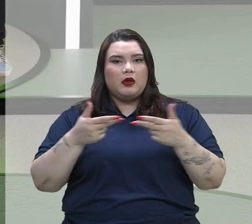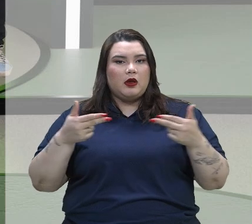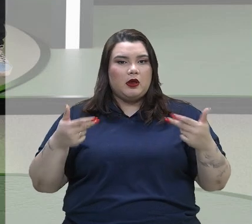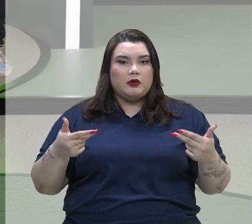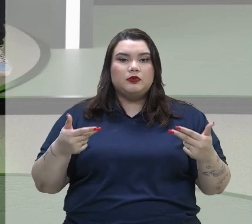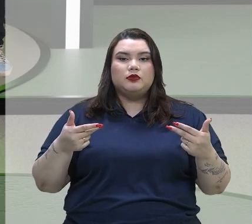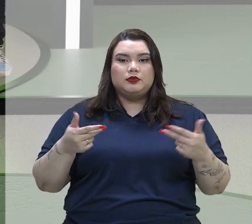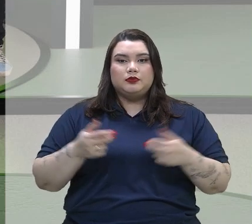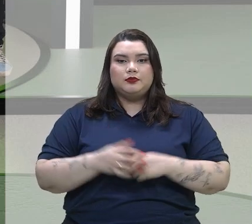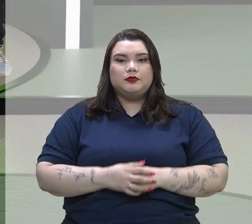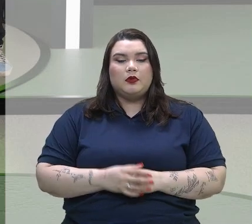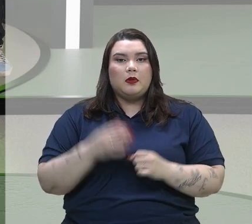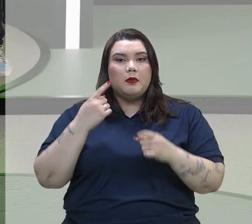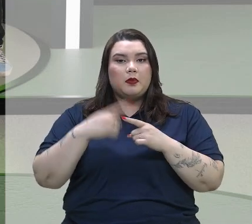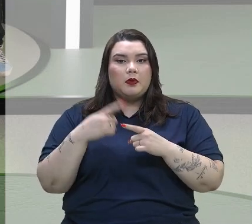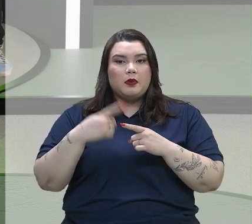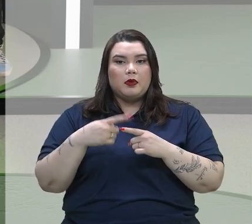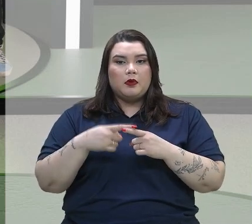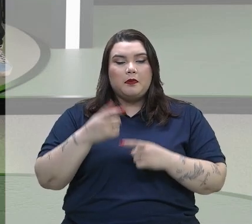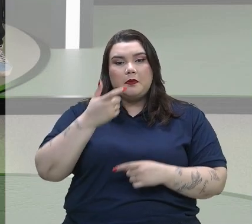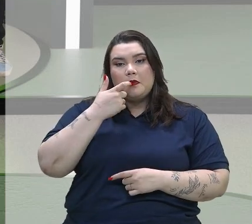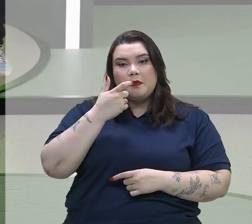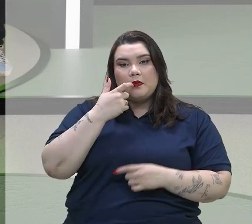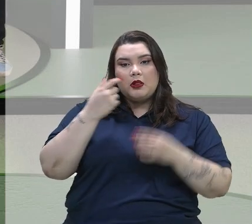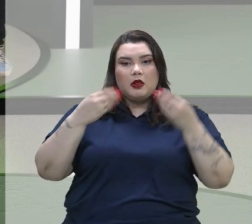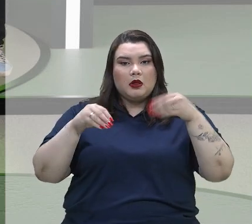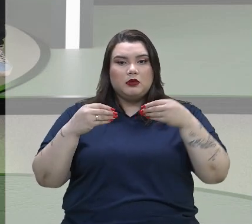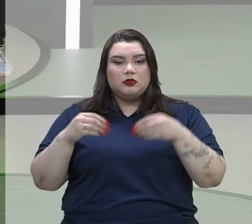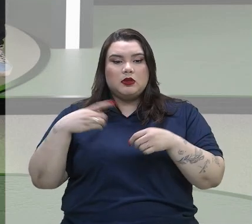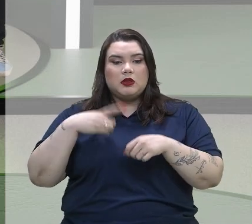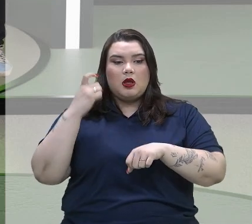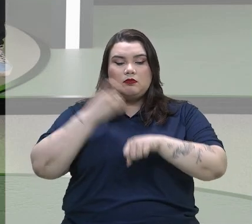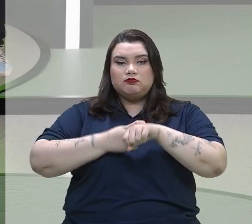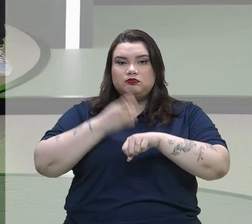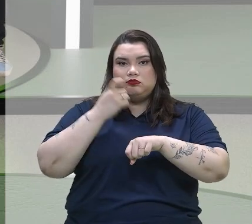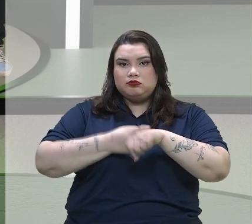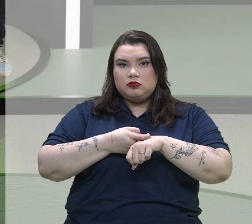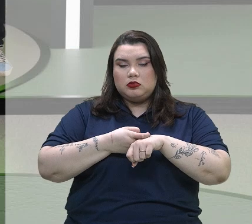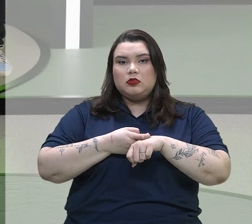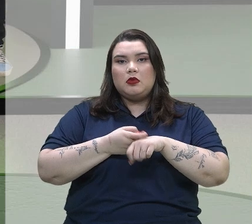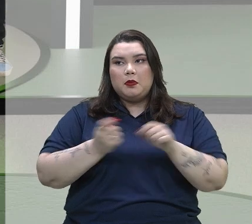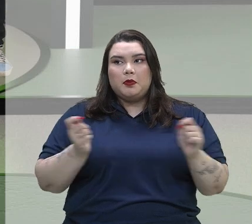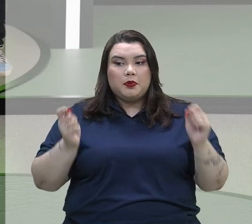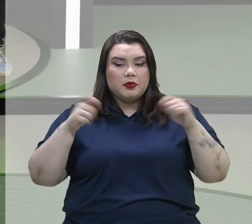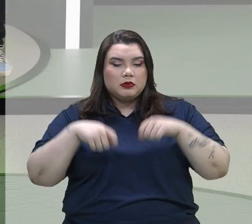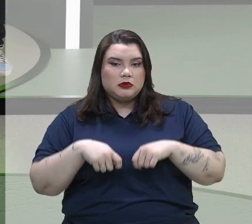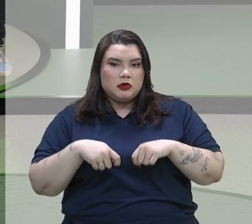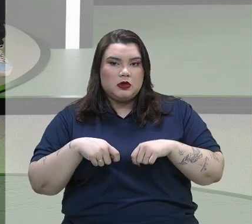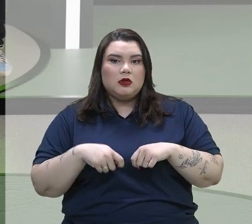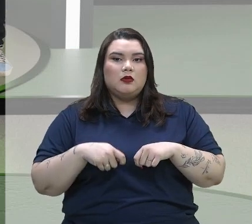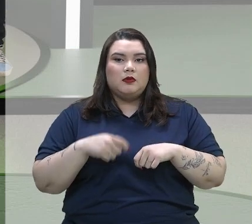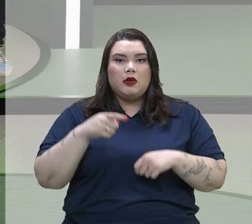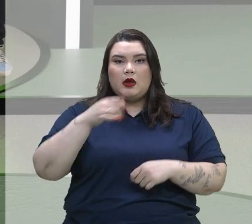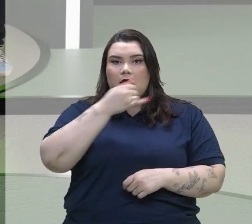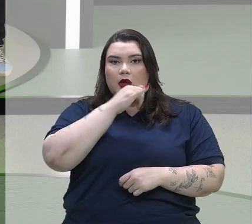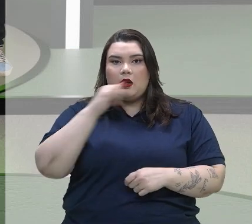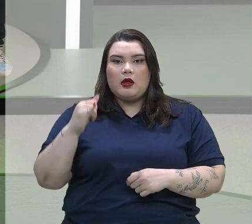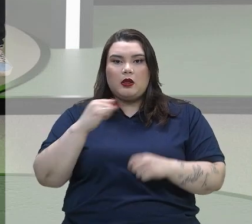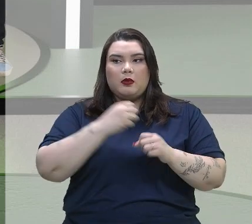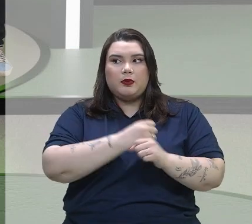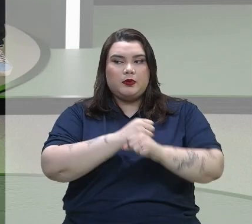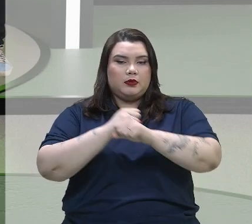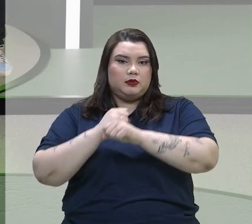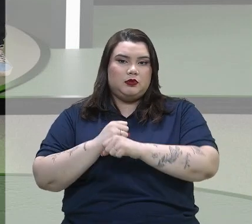né? Por quê? O plástico ele tem uma resistência elétrica e uma capacidade de proteção